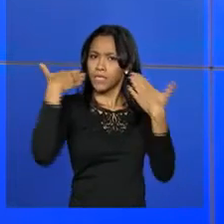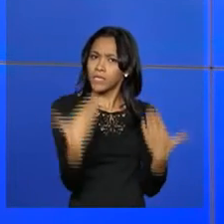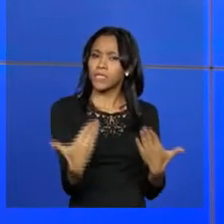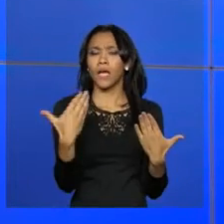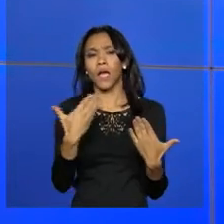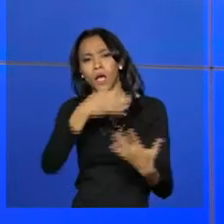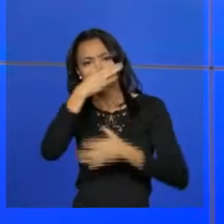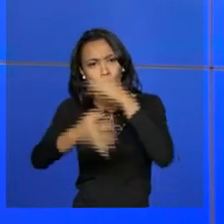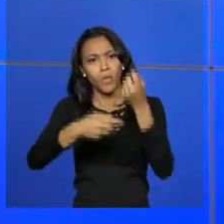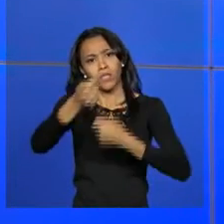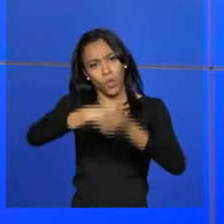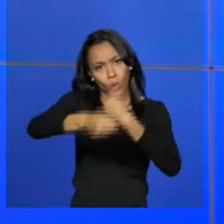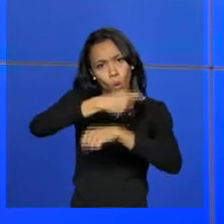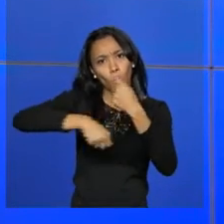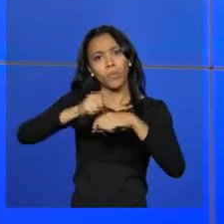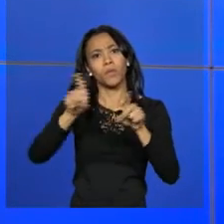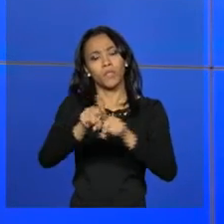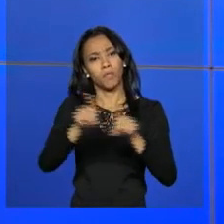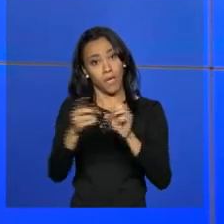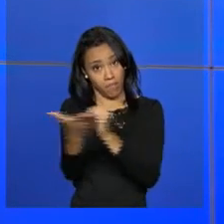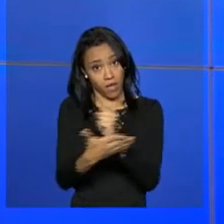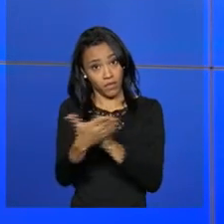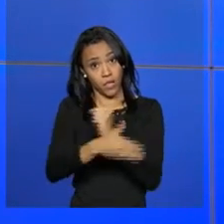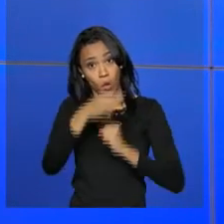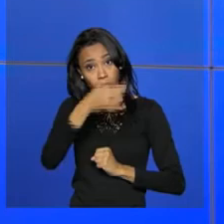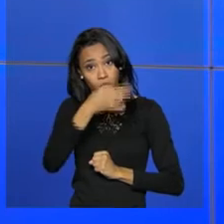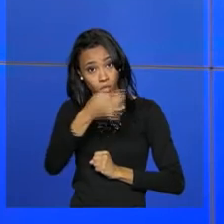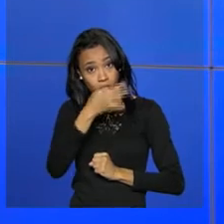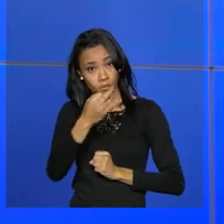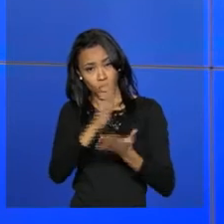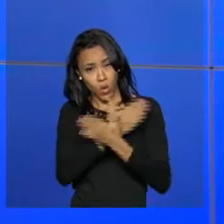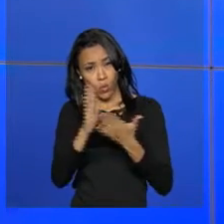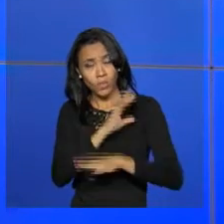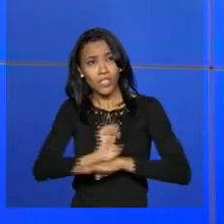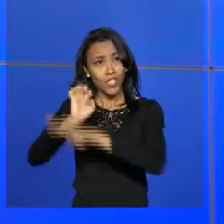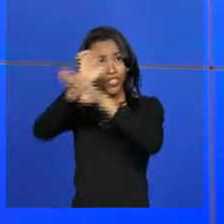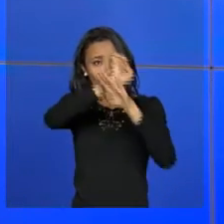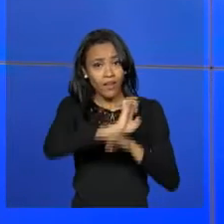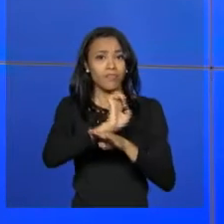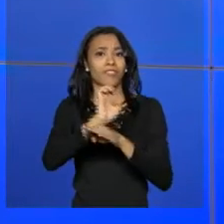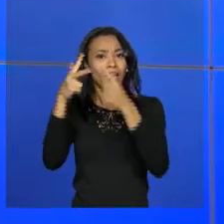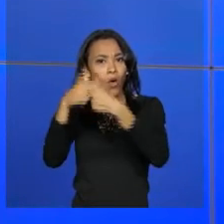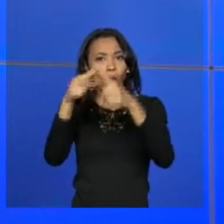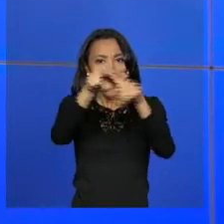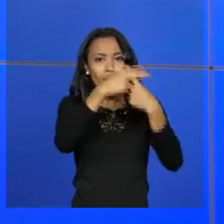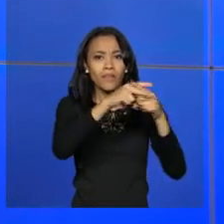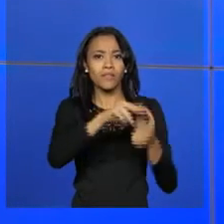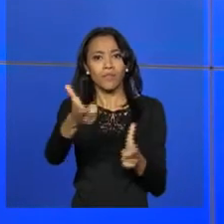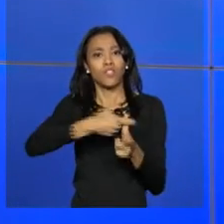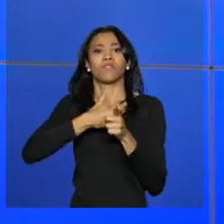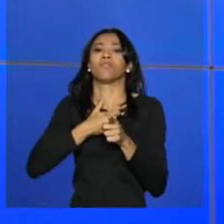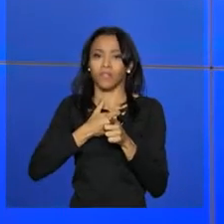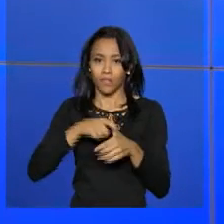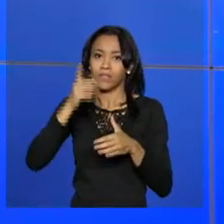econômicos e financeiros que baseiam a opinião da União a respeito do pedido de alguns estados para que a correção das dívidas seja